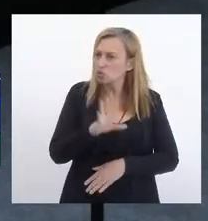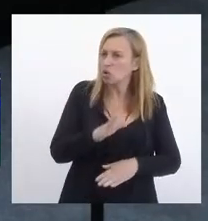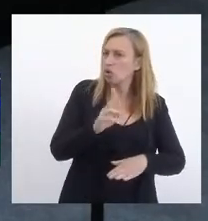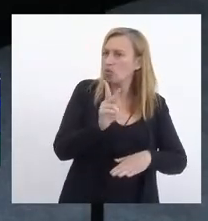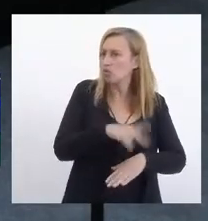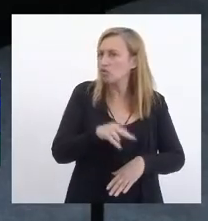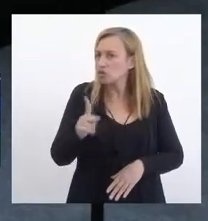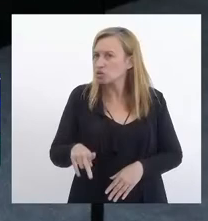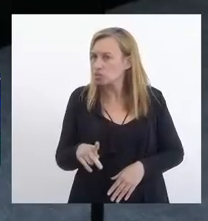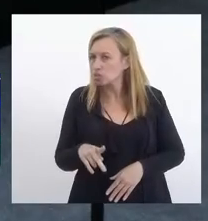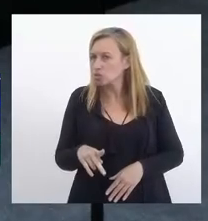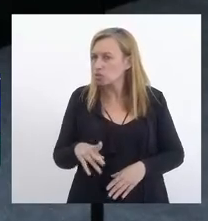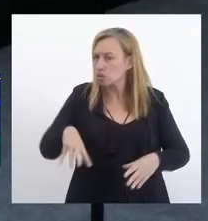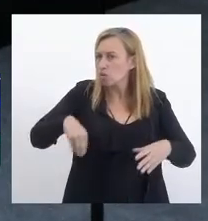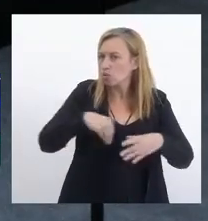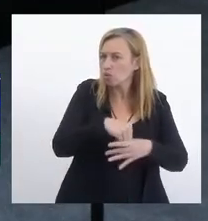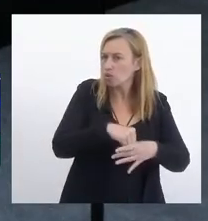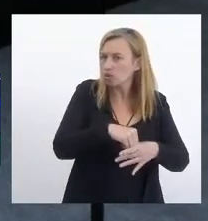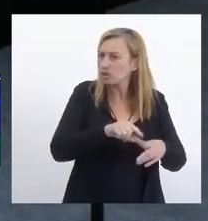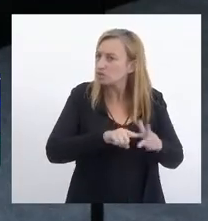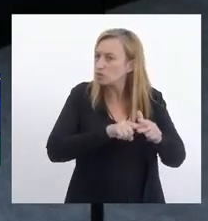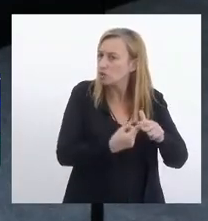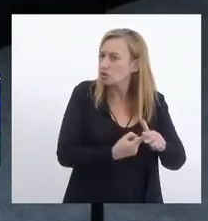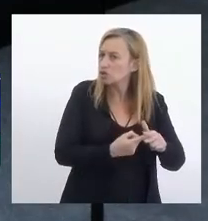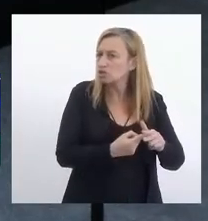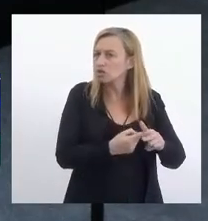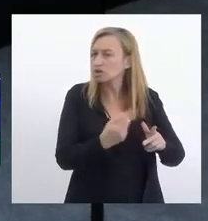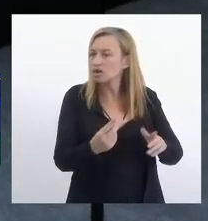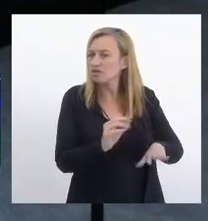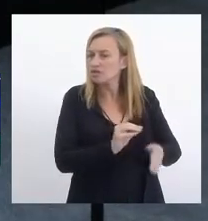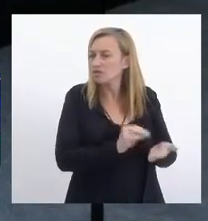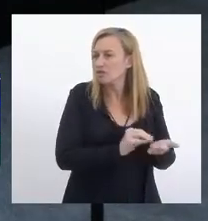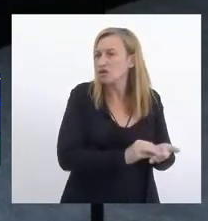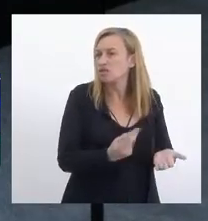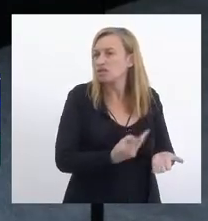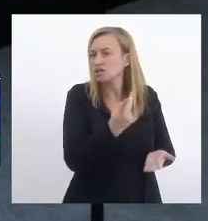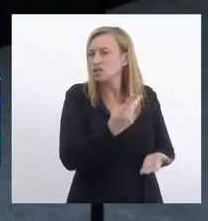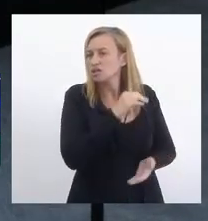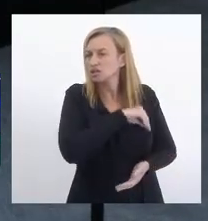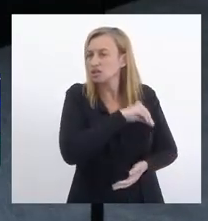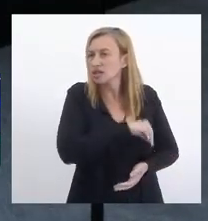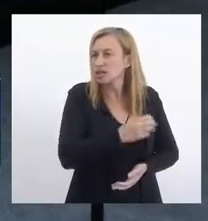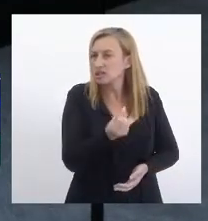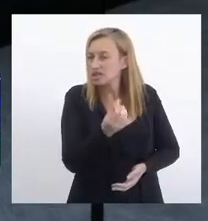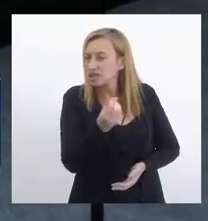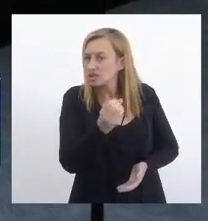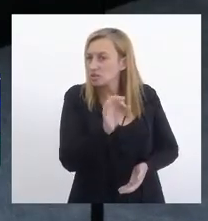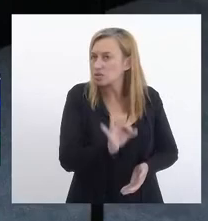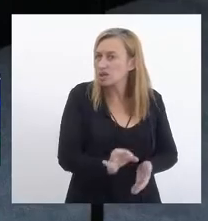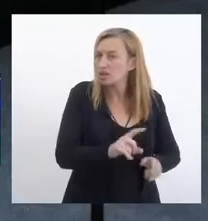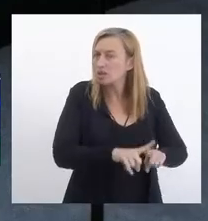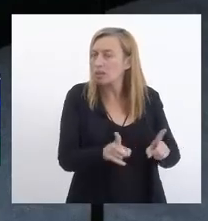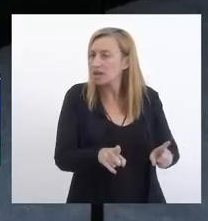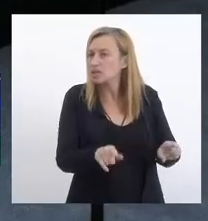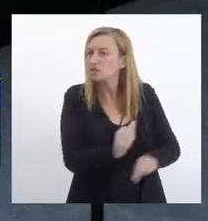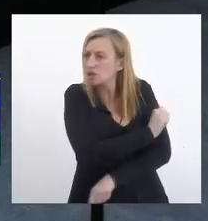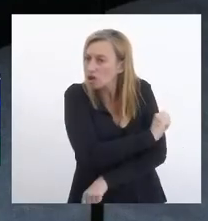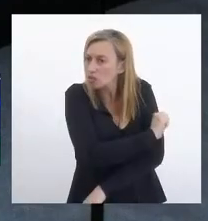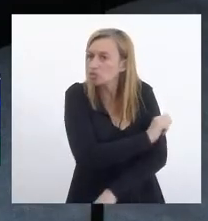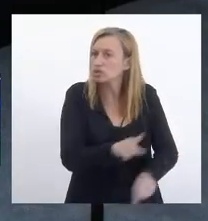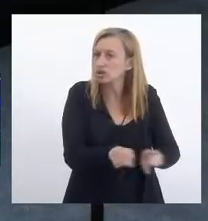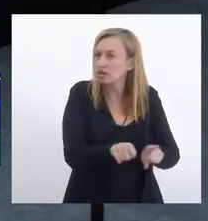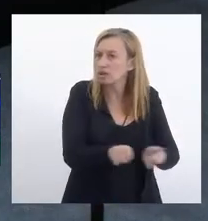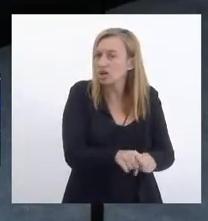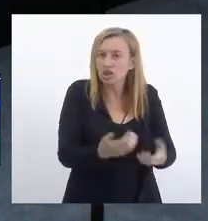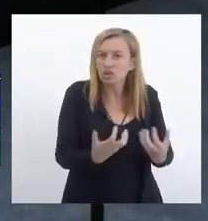vão ter, com a incorporação corrigida, essa desvalorização salarial que chega a 60%, mas também os estudantes que não